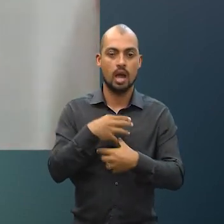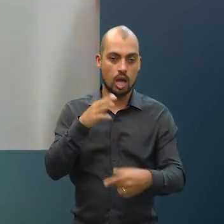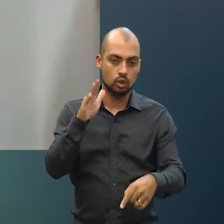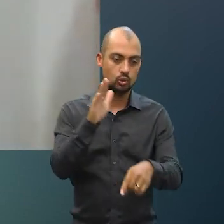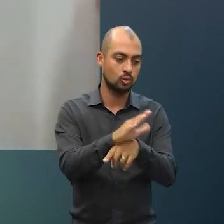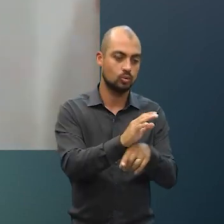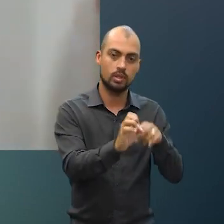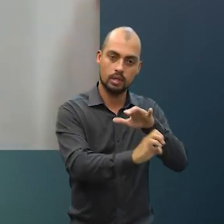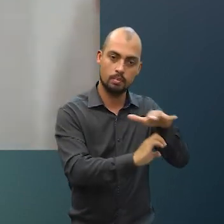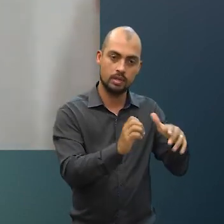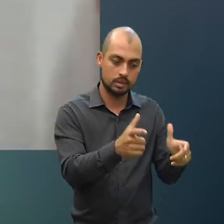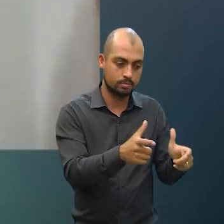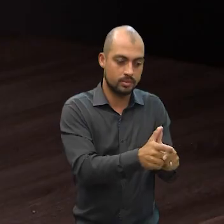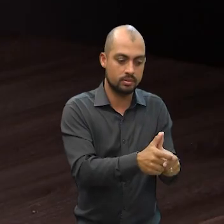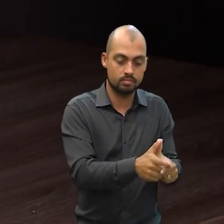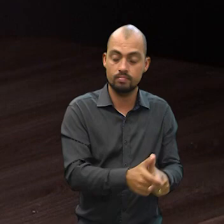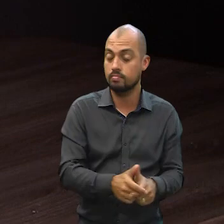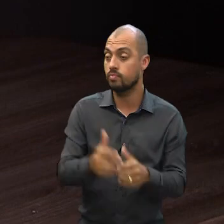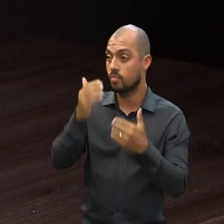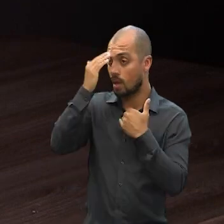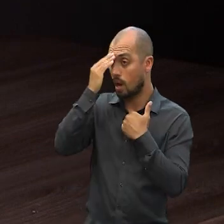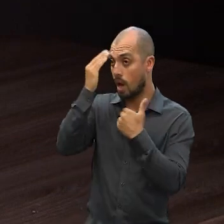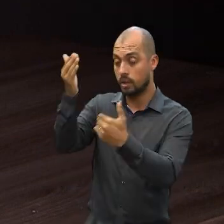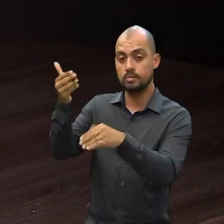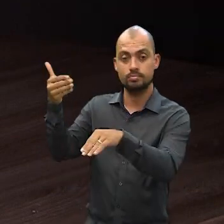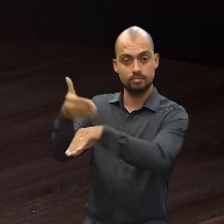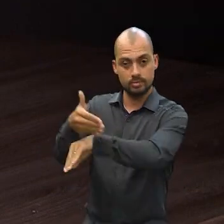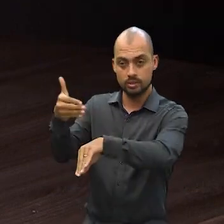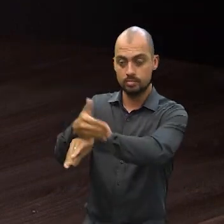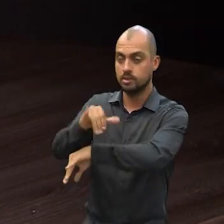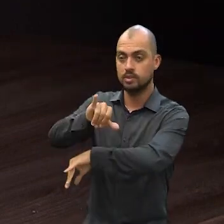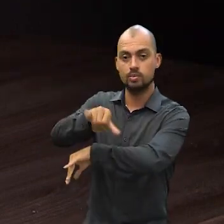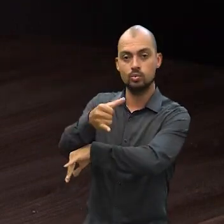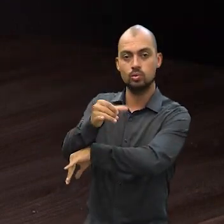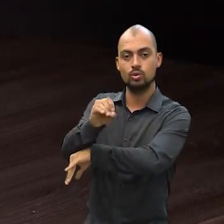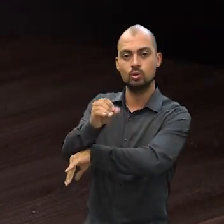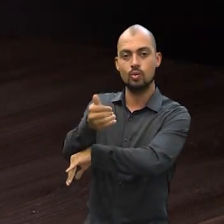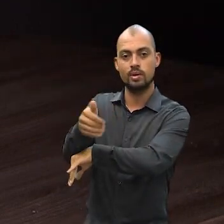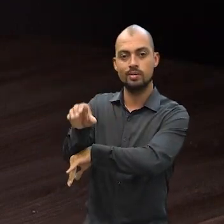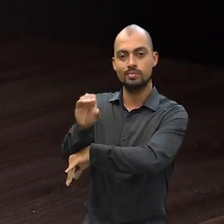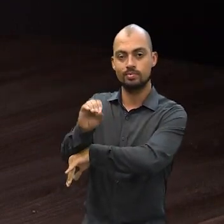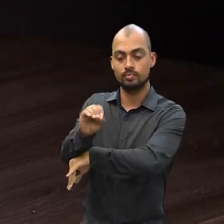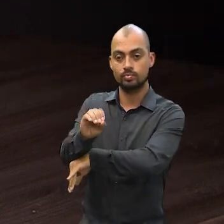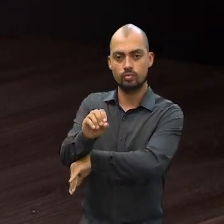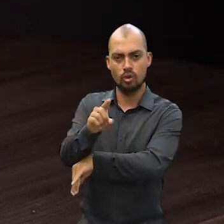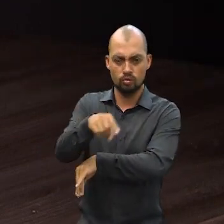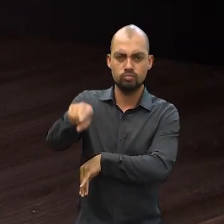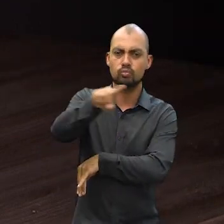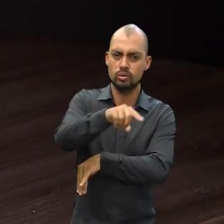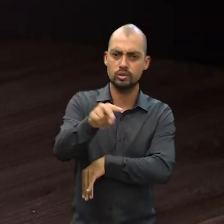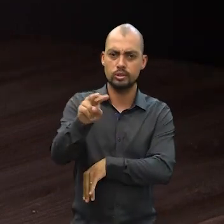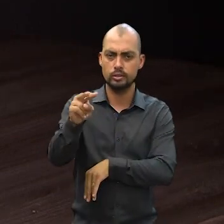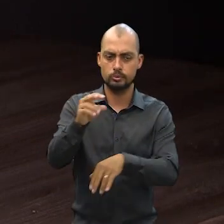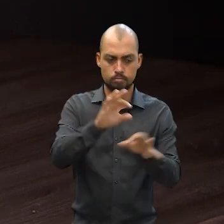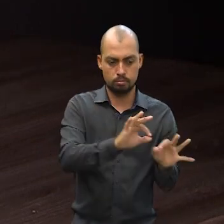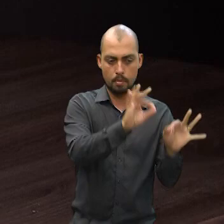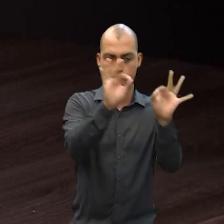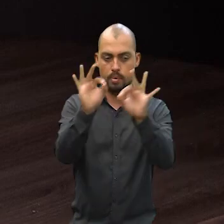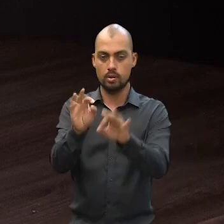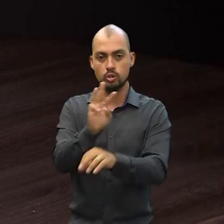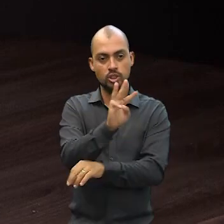pequenos negócios. Tá certo. Eu agradeço a sua participação, João. Lembrando que você que nos assiste, olha, o site é